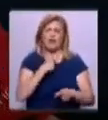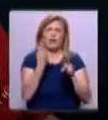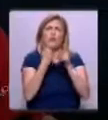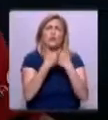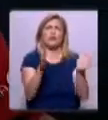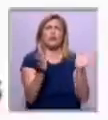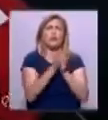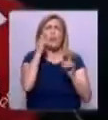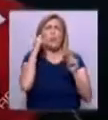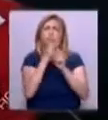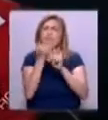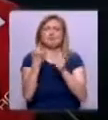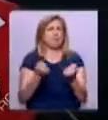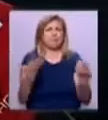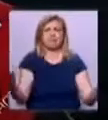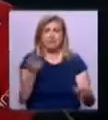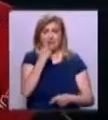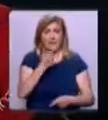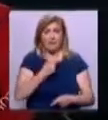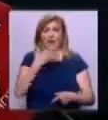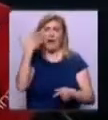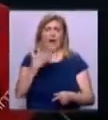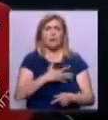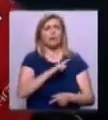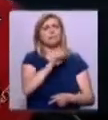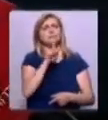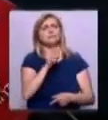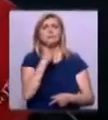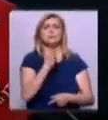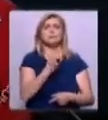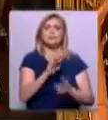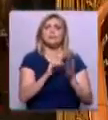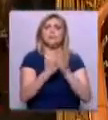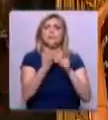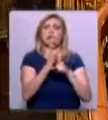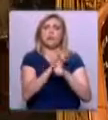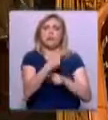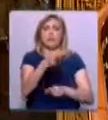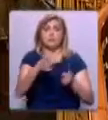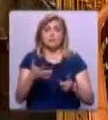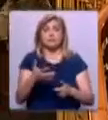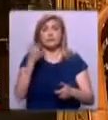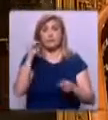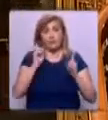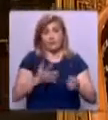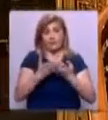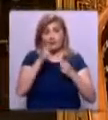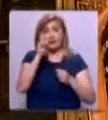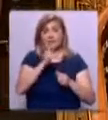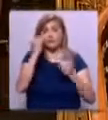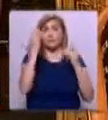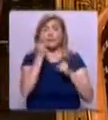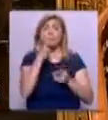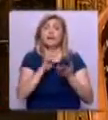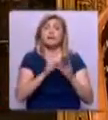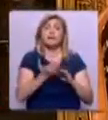objetivos que se tinha proposto se permita questionar dessa forma as propostas dos outros. E começa a guerra de quem tem os dados mais